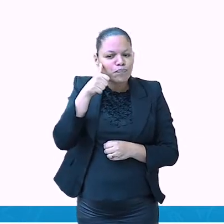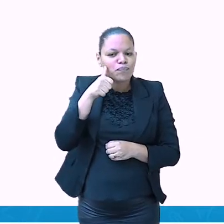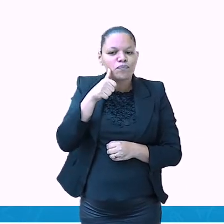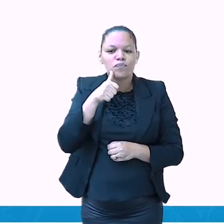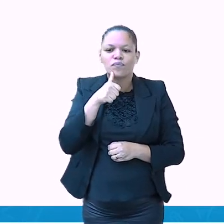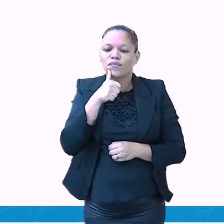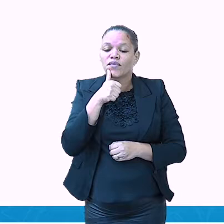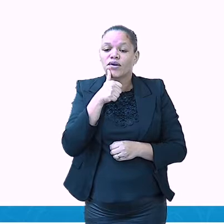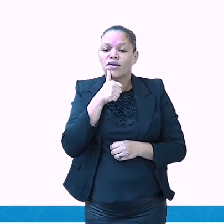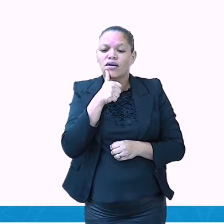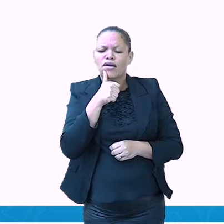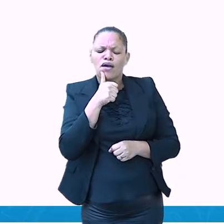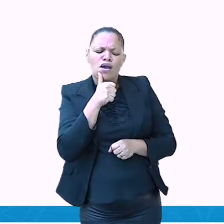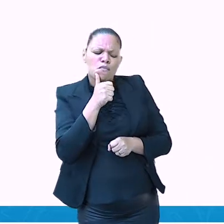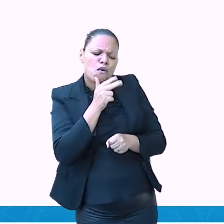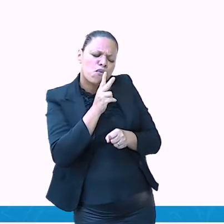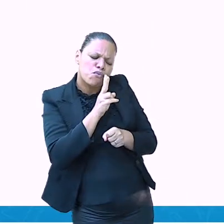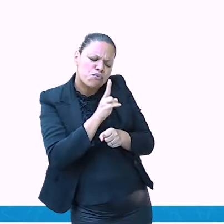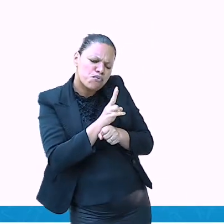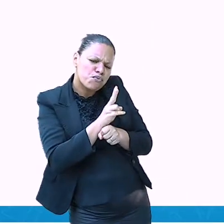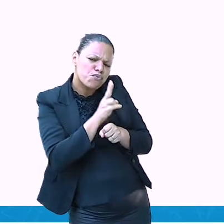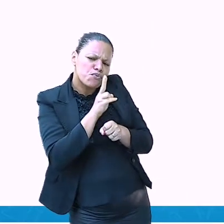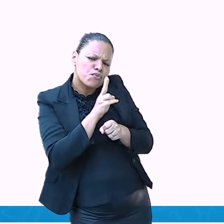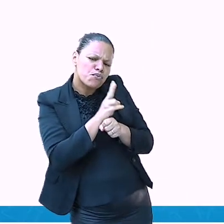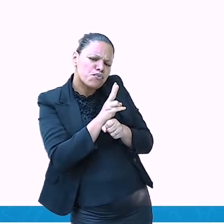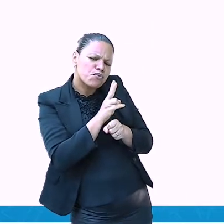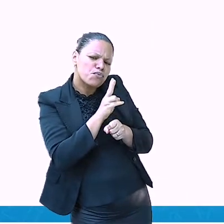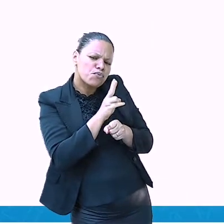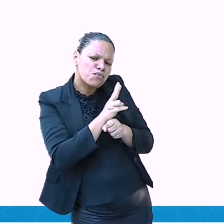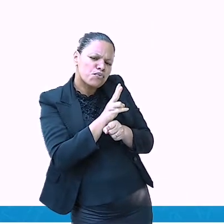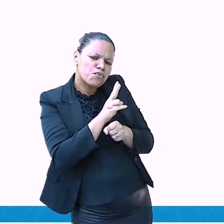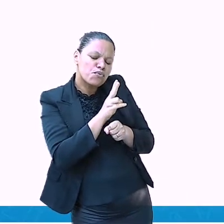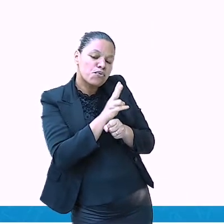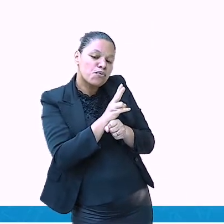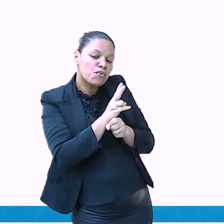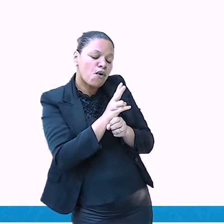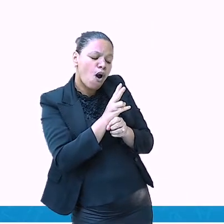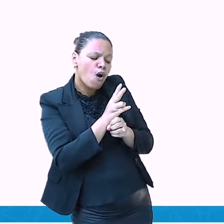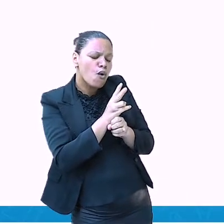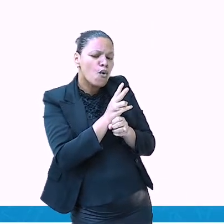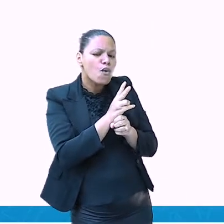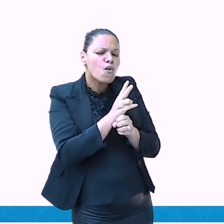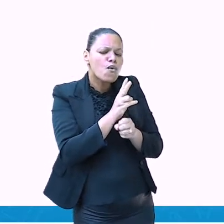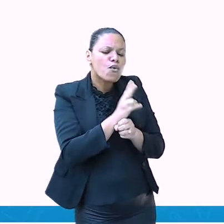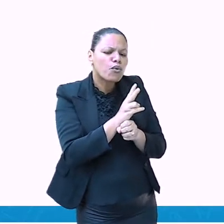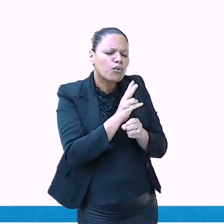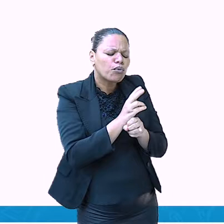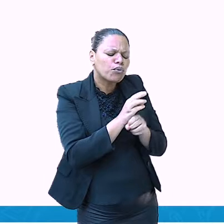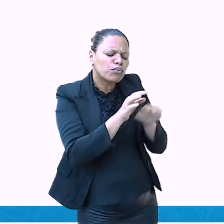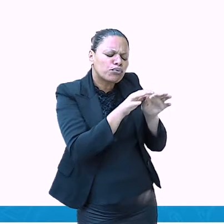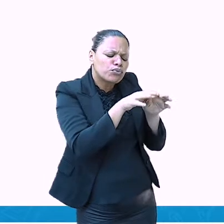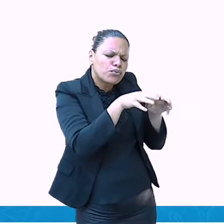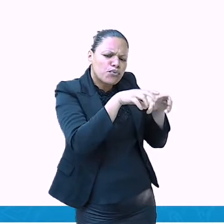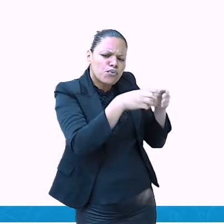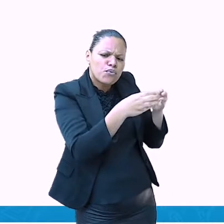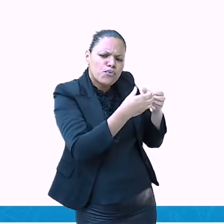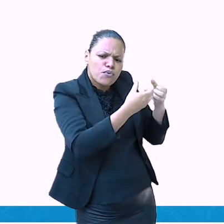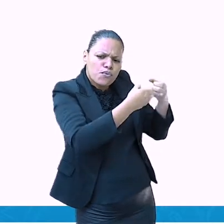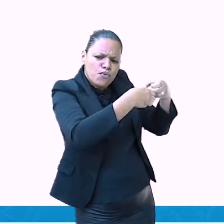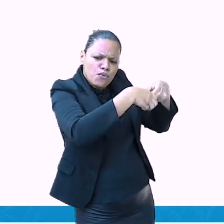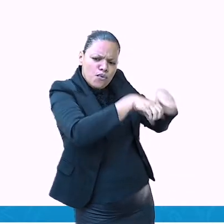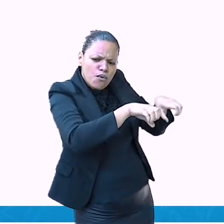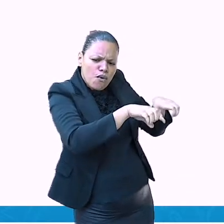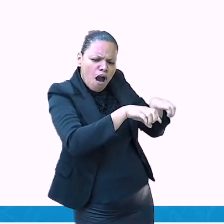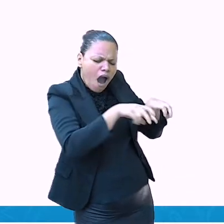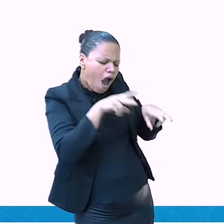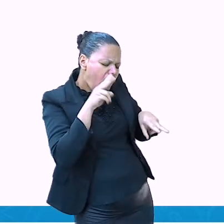tem um cuidado com esse ovo, com essa prole. Então a fêmea, ela fica ali em cima, né? Ou ela fica ali